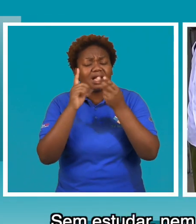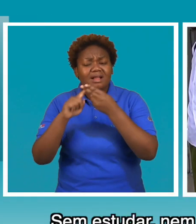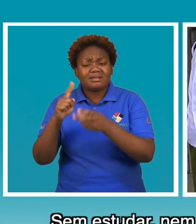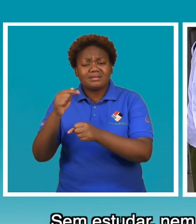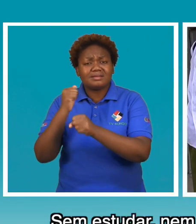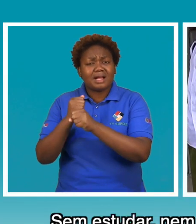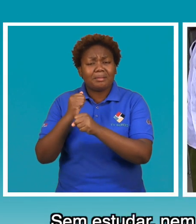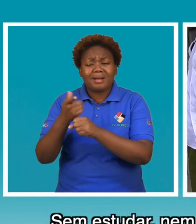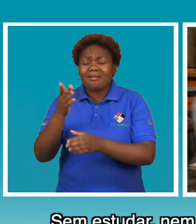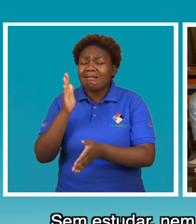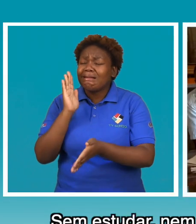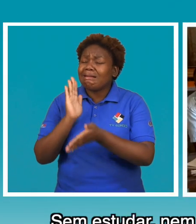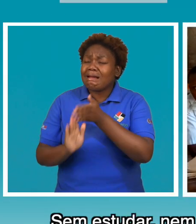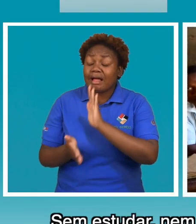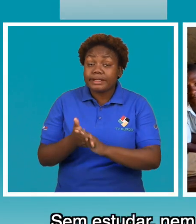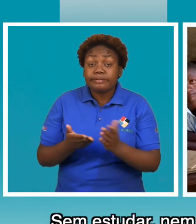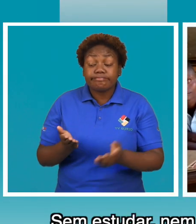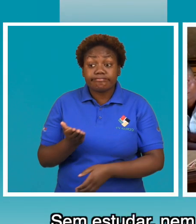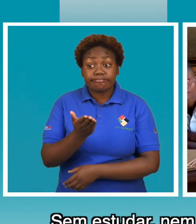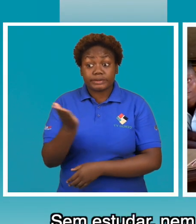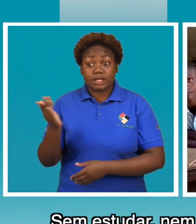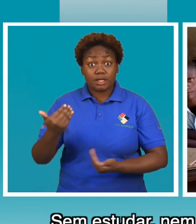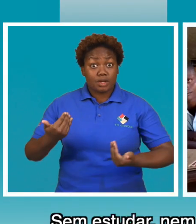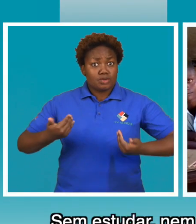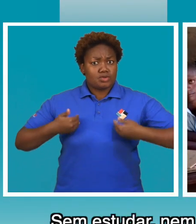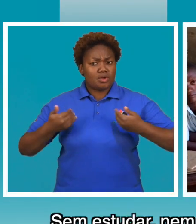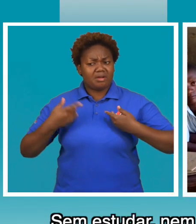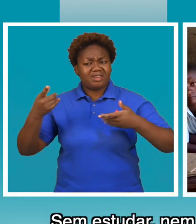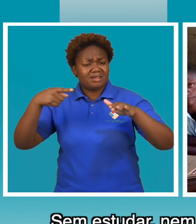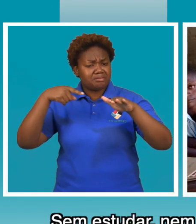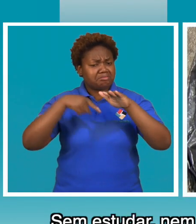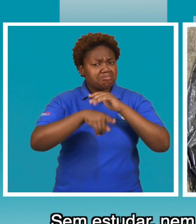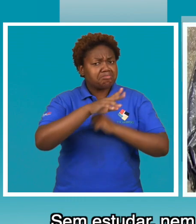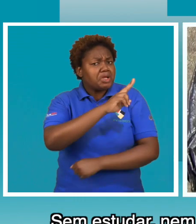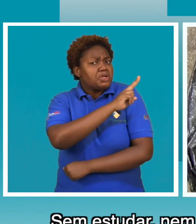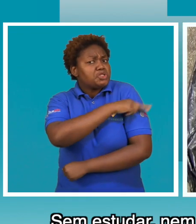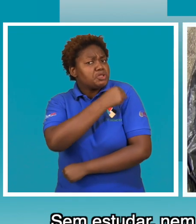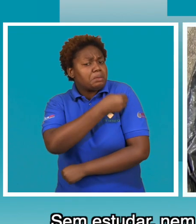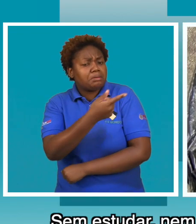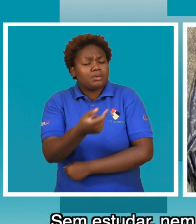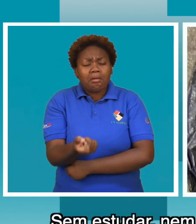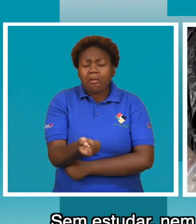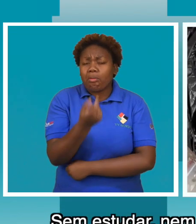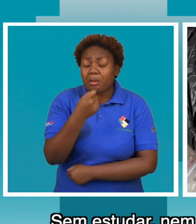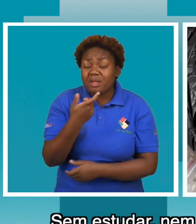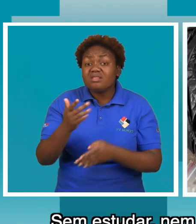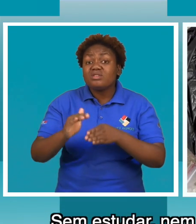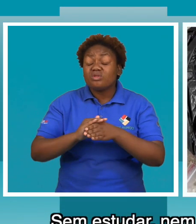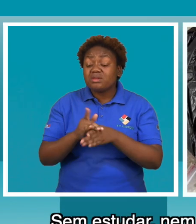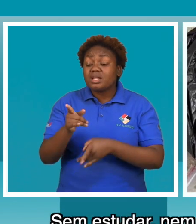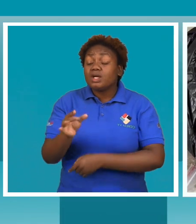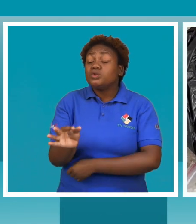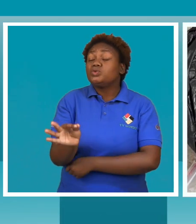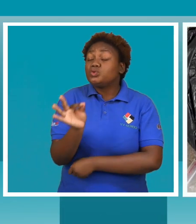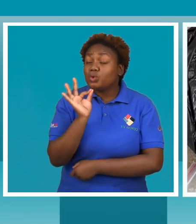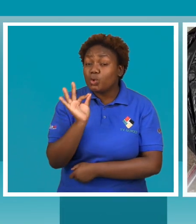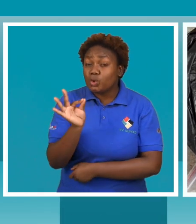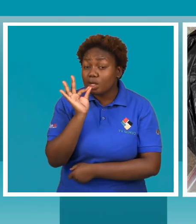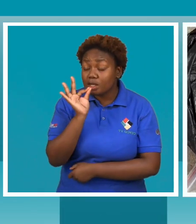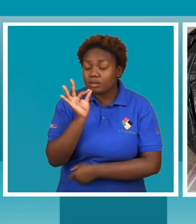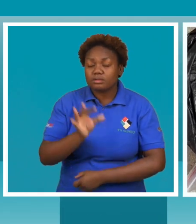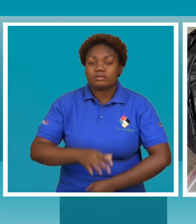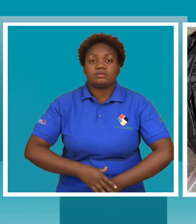Sem estudar nem trabalhar, o jovem foi submetido a um tratamento médico por causa do consumo de droga.